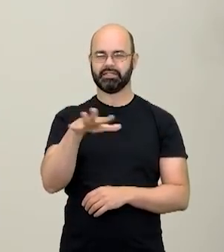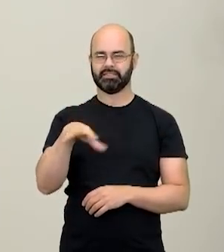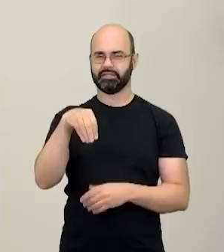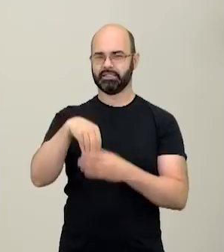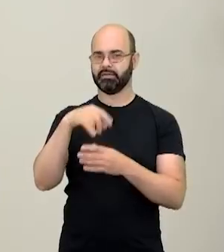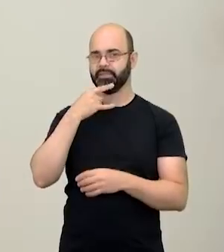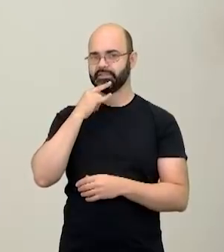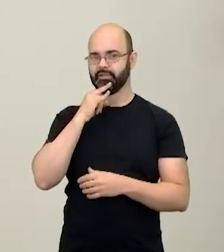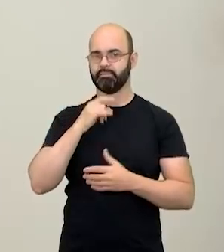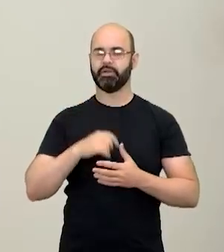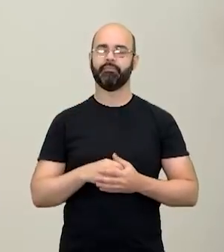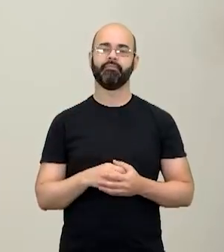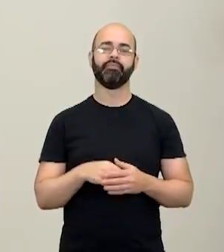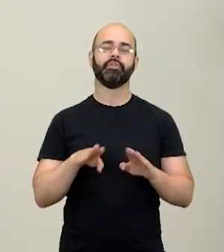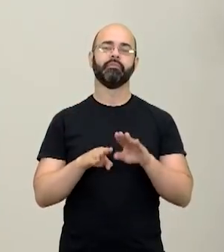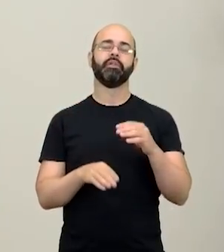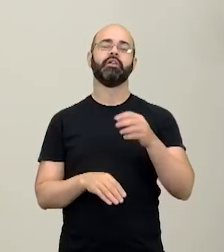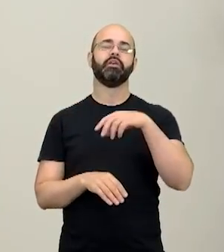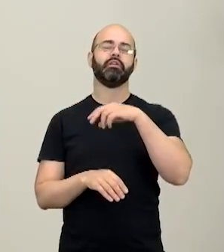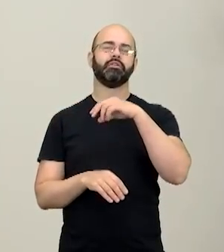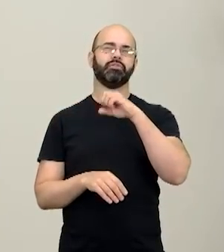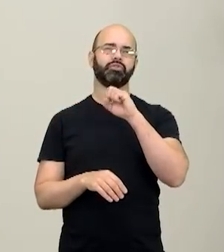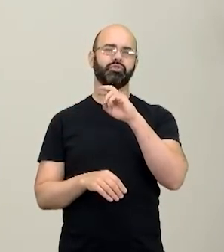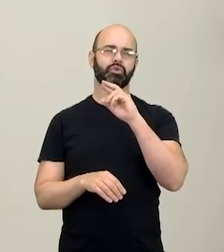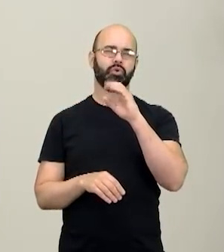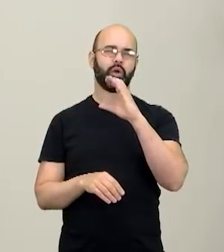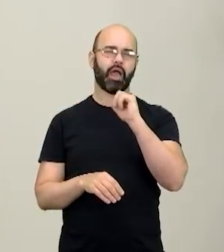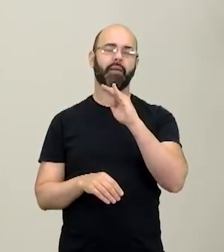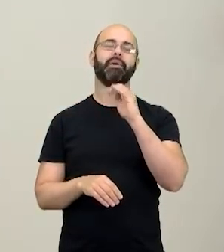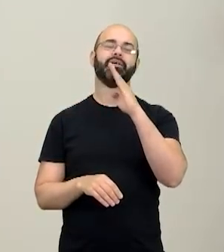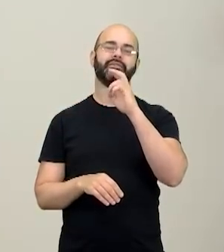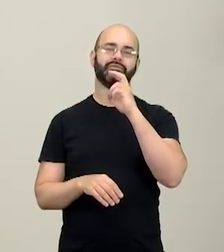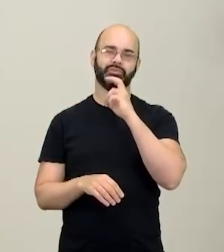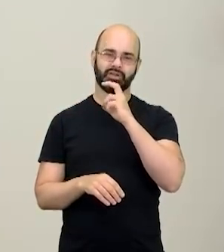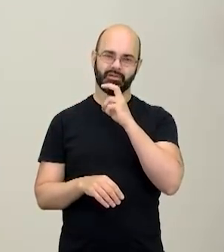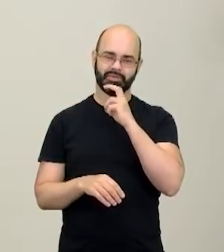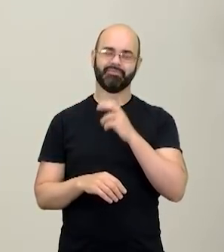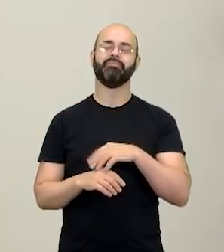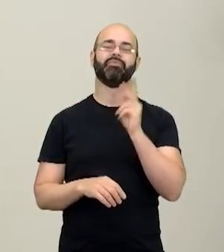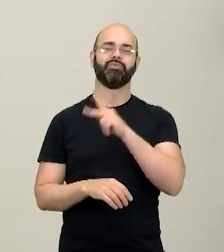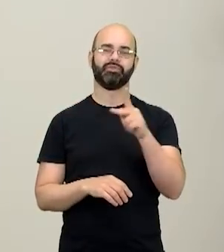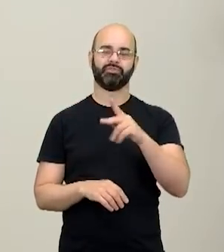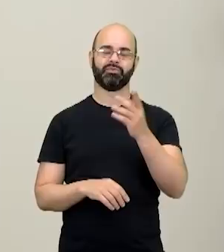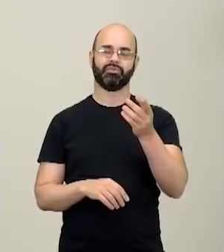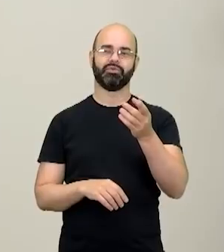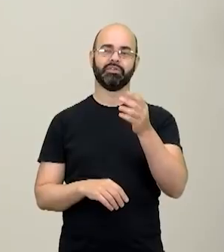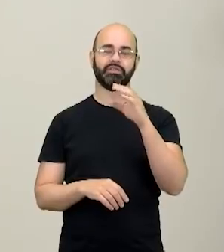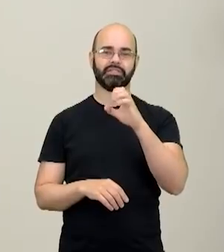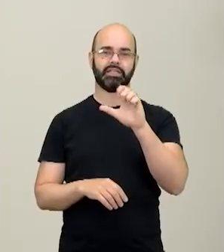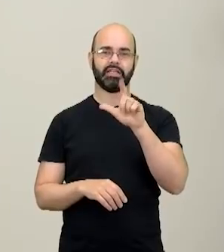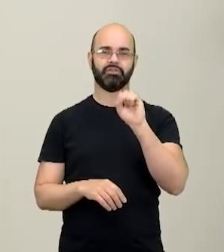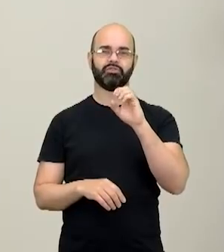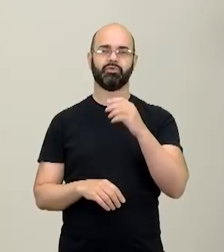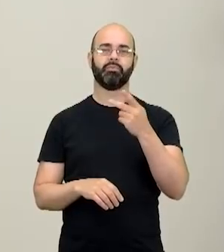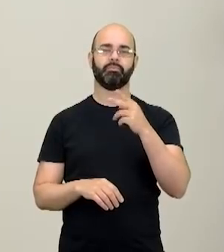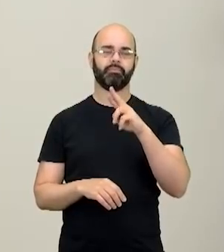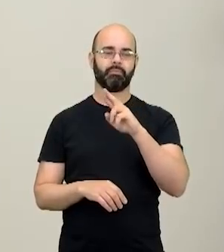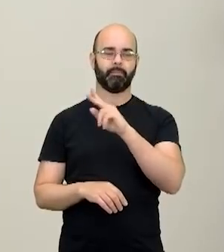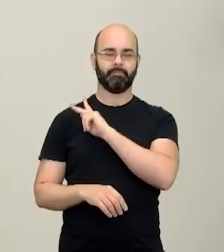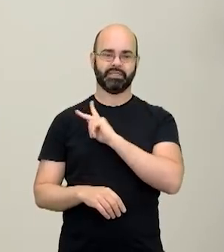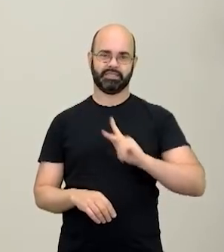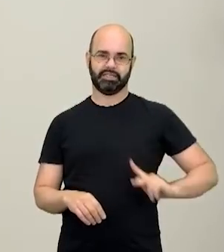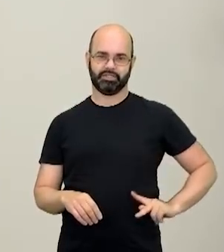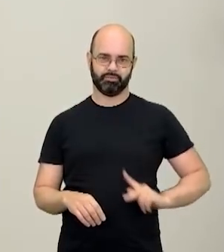Piracicaba. Encontrei também Sorocaba, que é do professor Celso aqui. Muitas cidades. Presidente Prudente, do